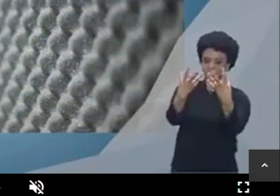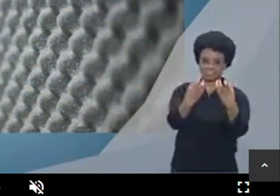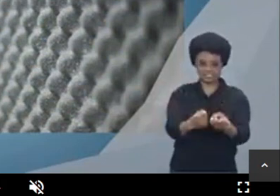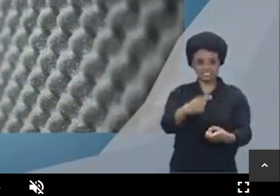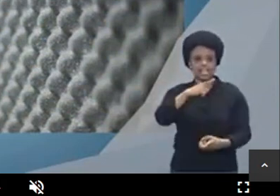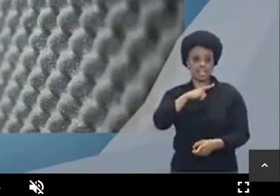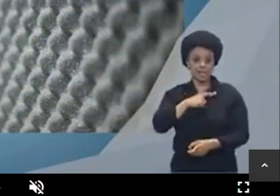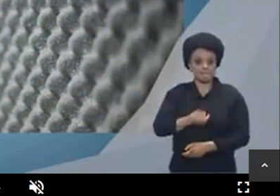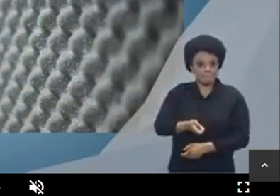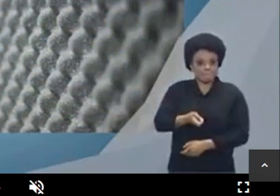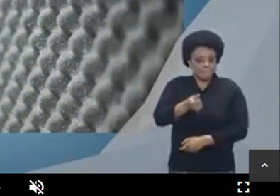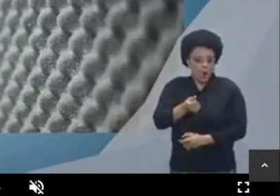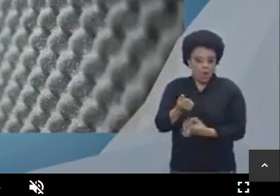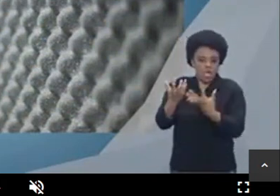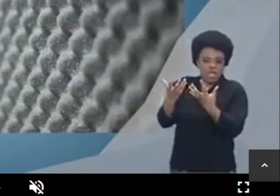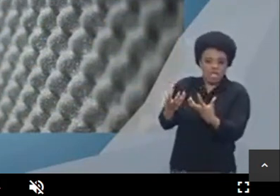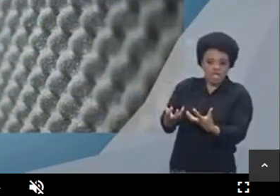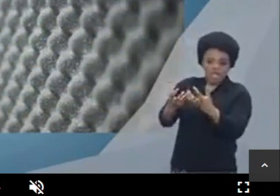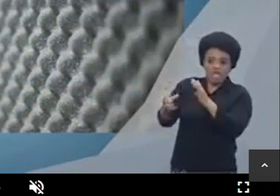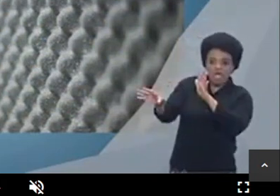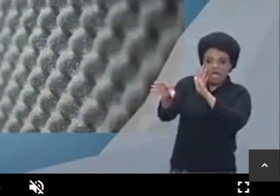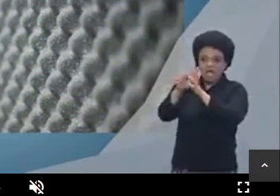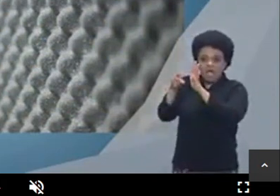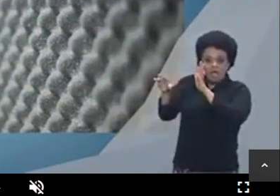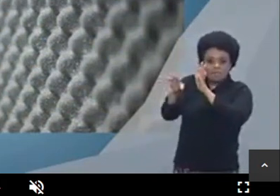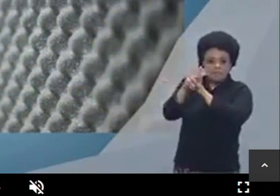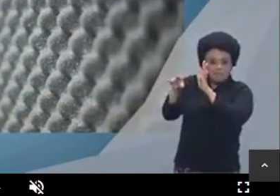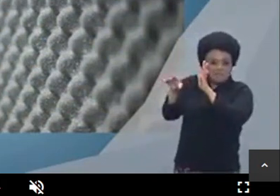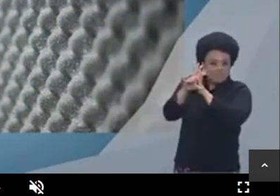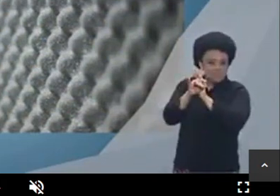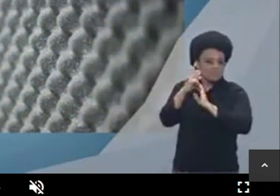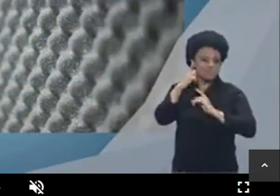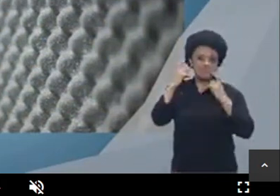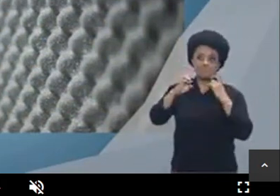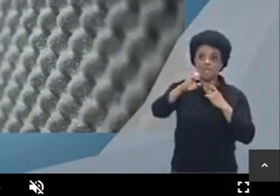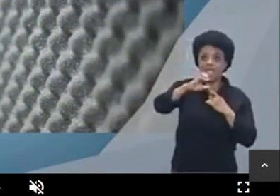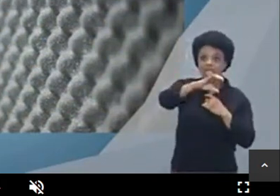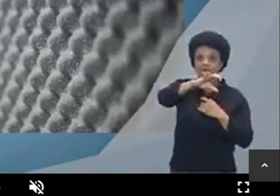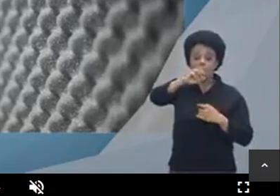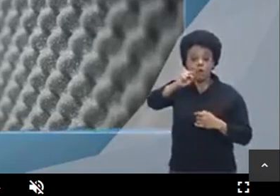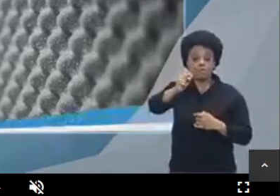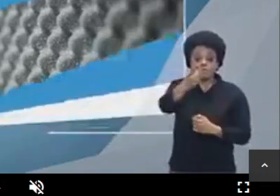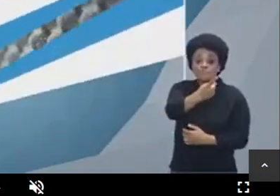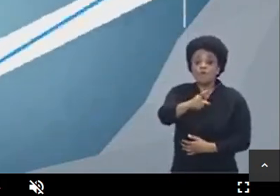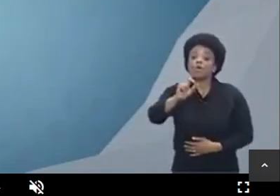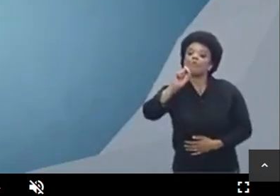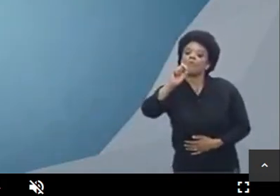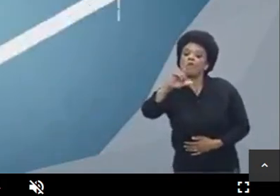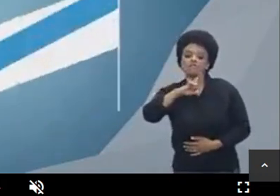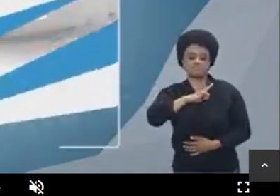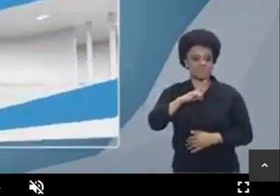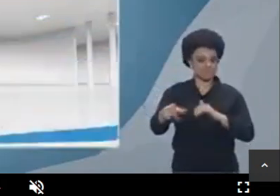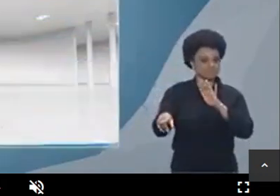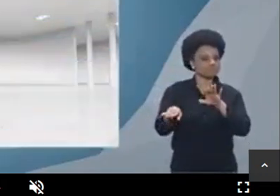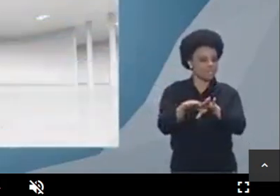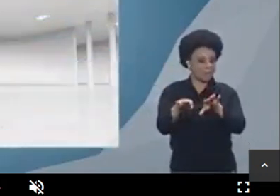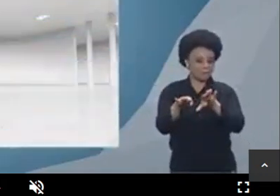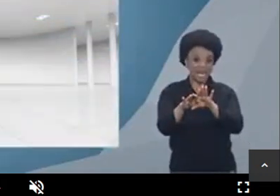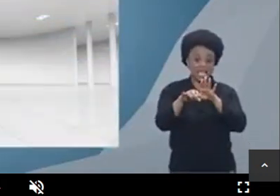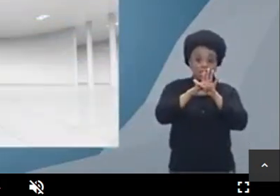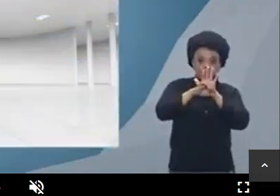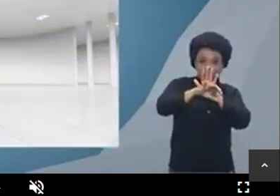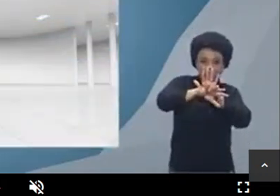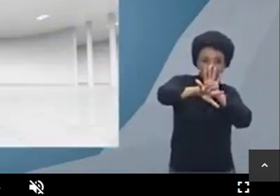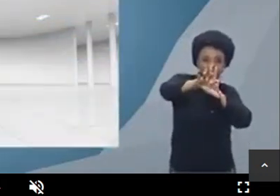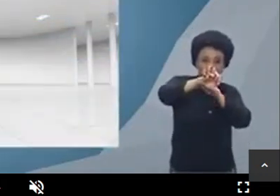baixa densidade e por isso absorvem a reverberação e os ecos. Por fim, existem ainda os materiais refletores.